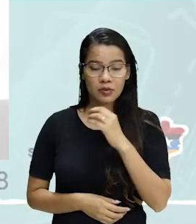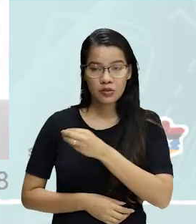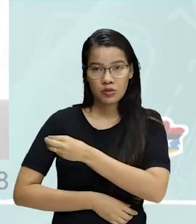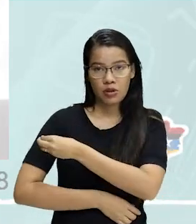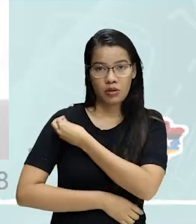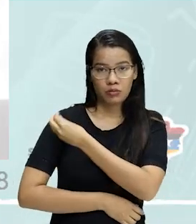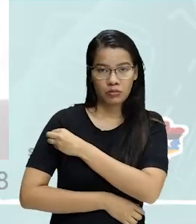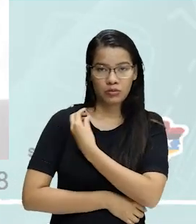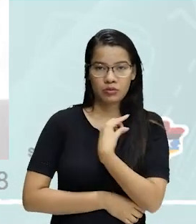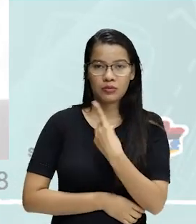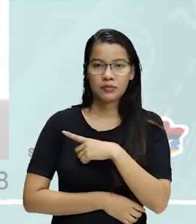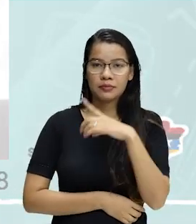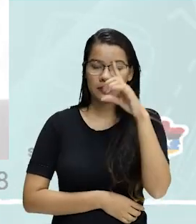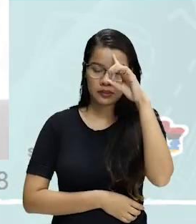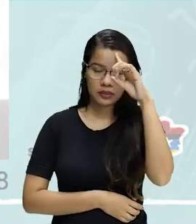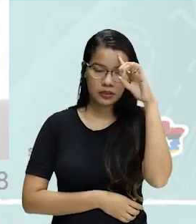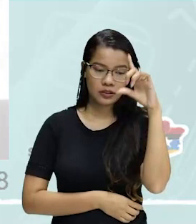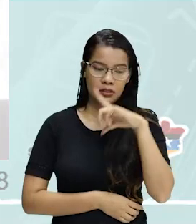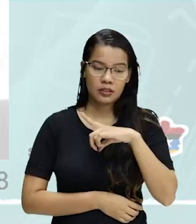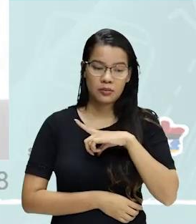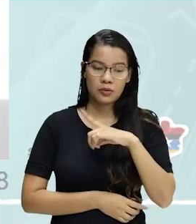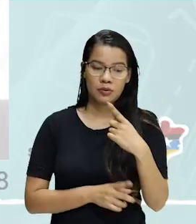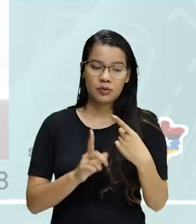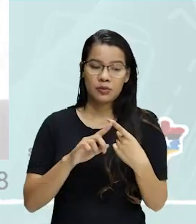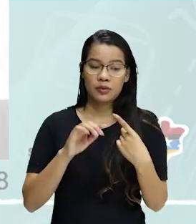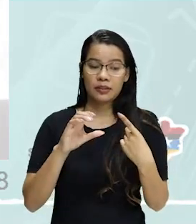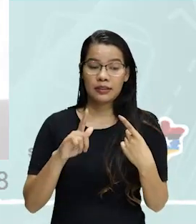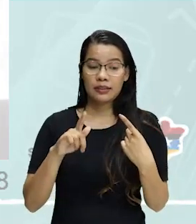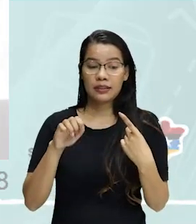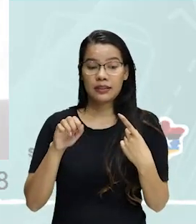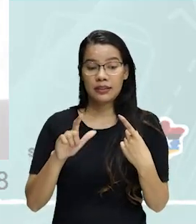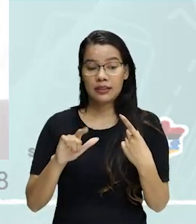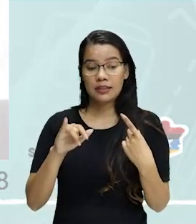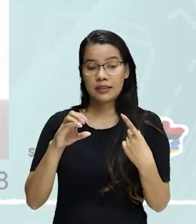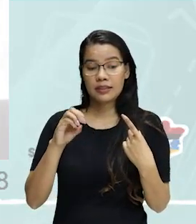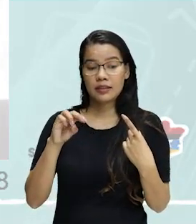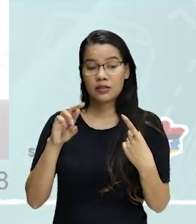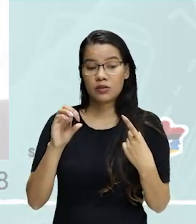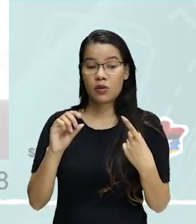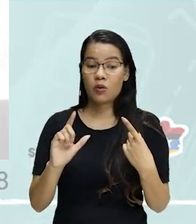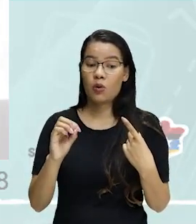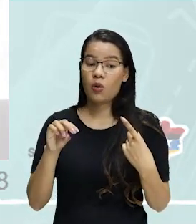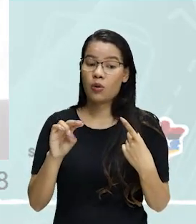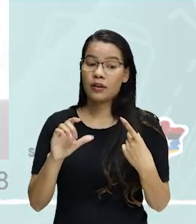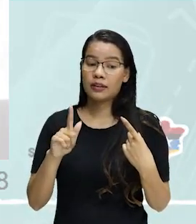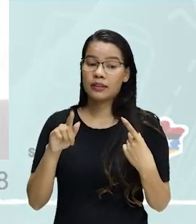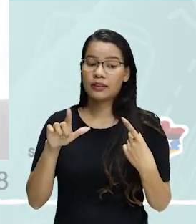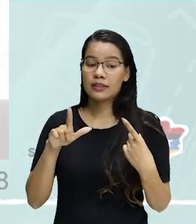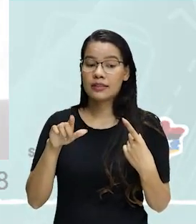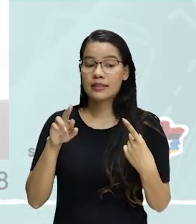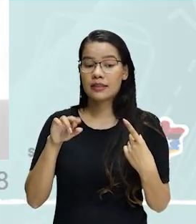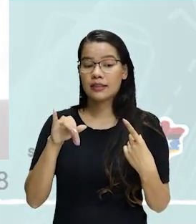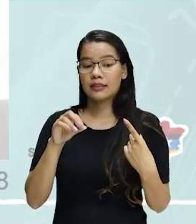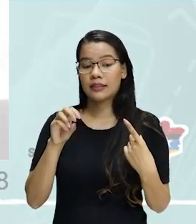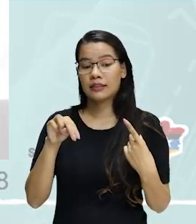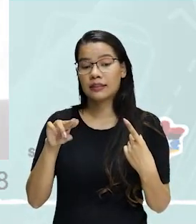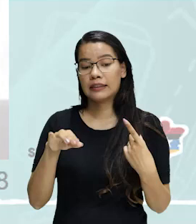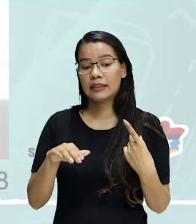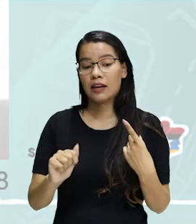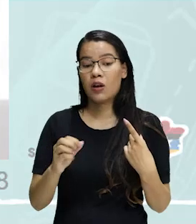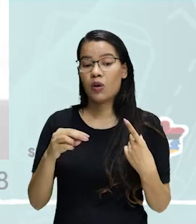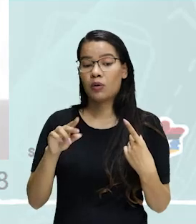nosso cotidiano, nós temos o glicerol, também conhecido como glicerina, ou